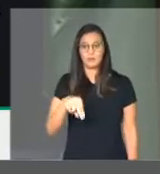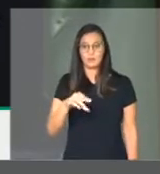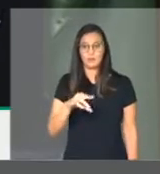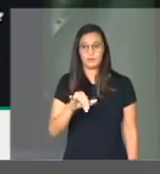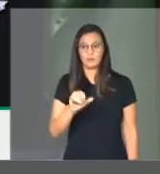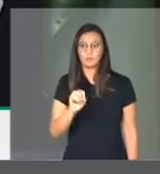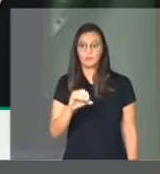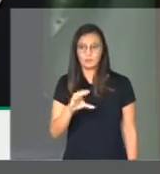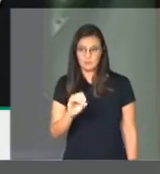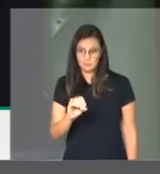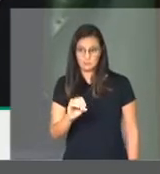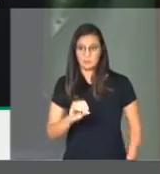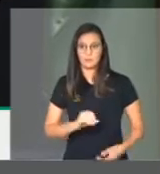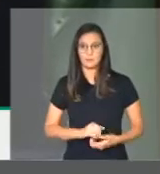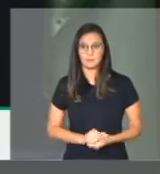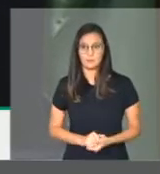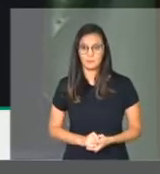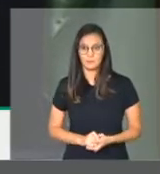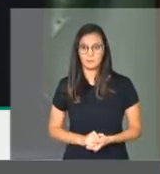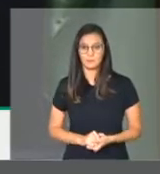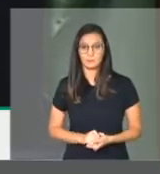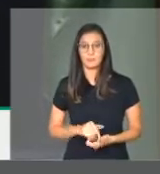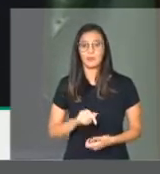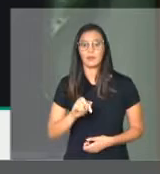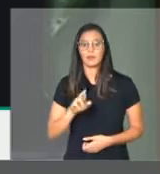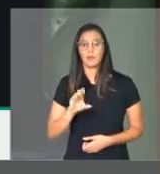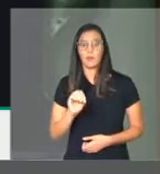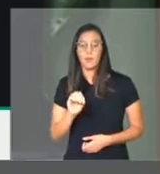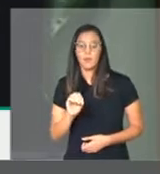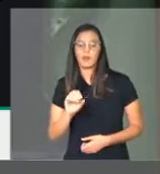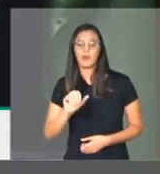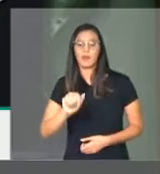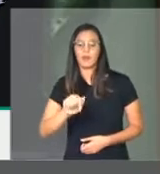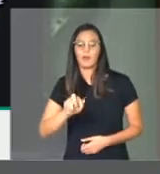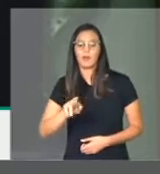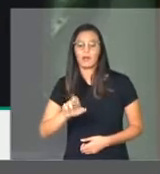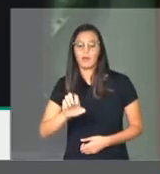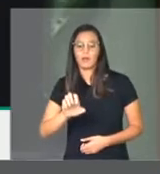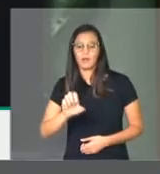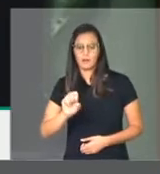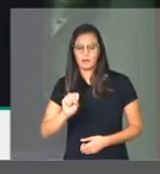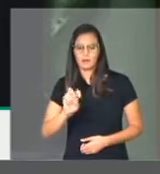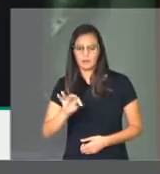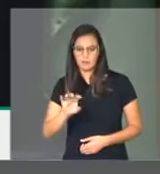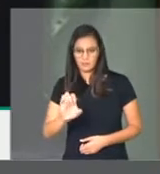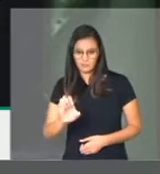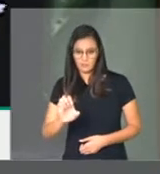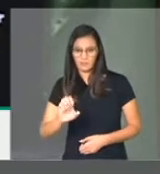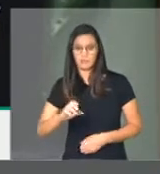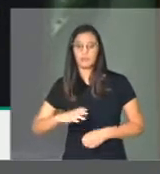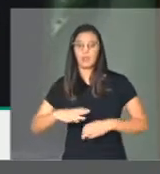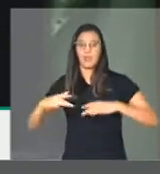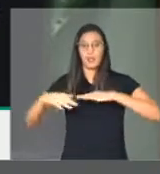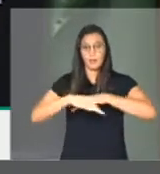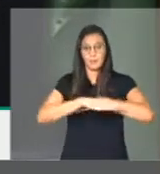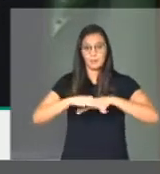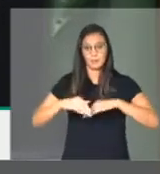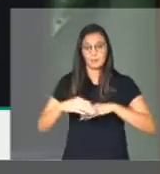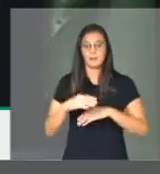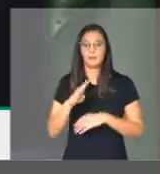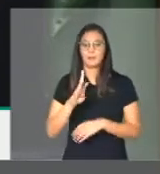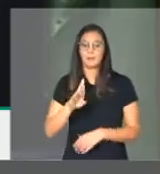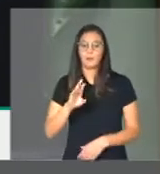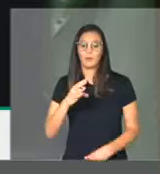Pernambuco, o arco metropolitano, a adutora do Agreste, a duplicação da BR-423 entre